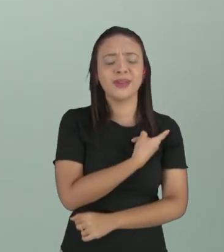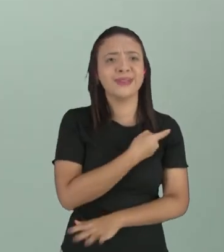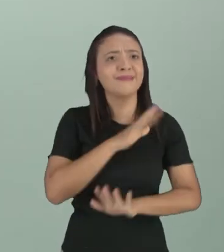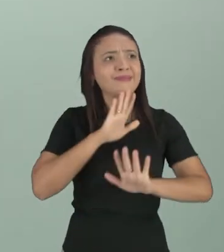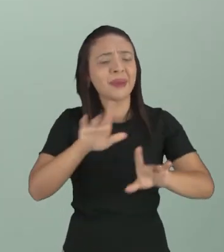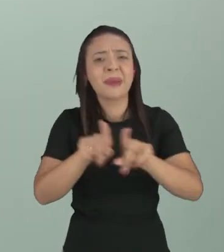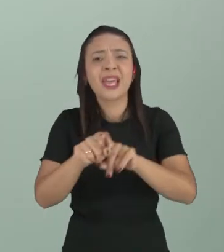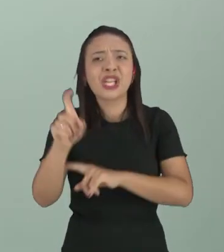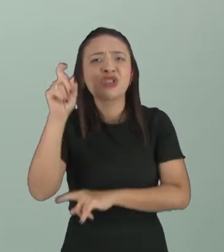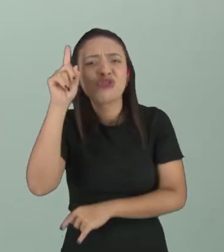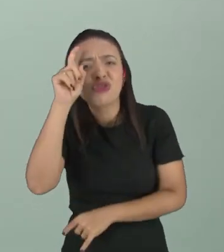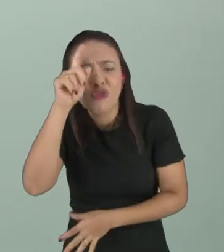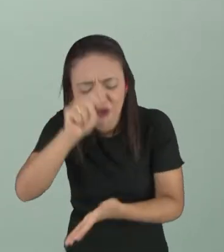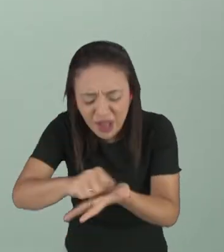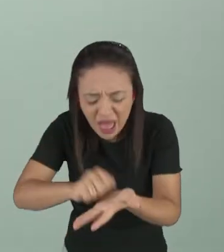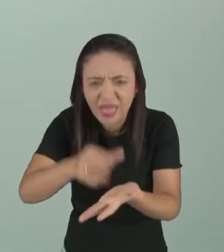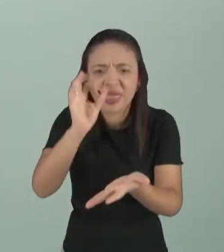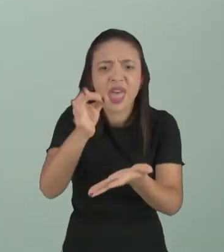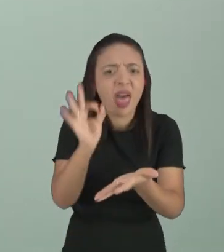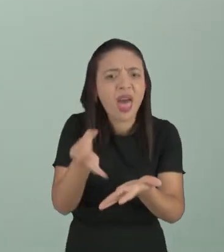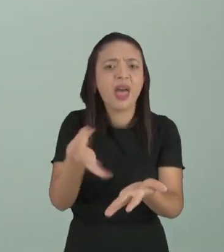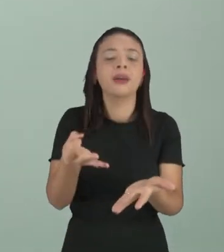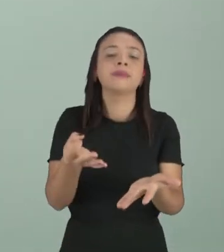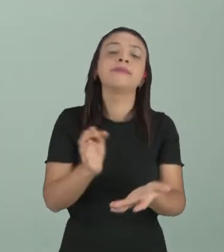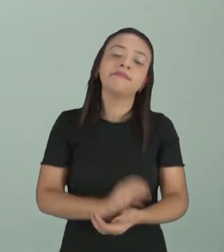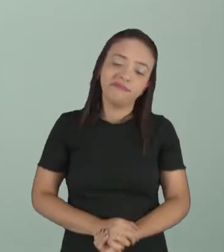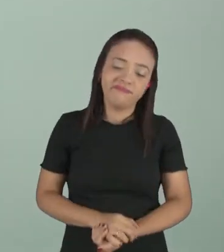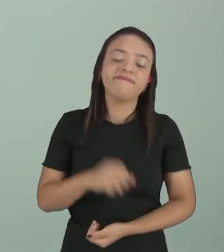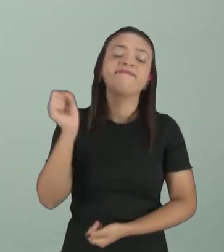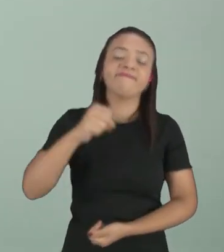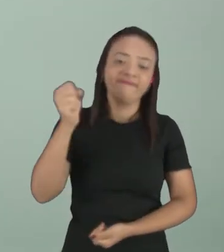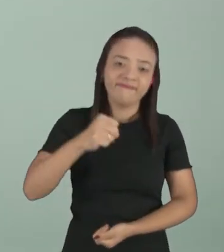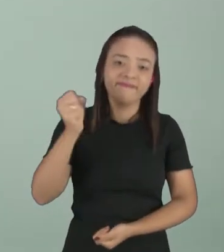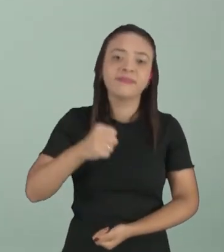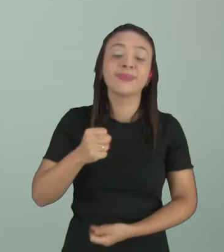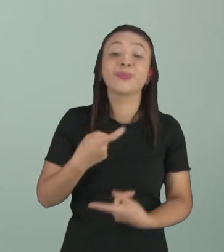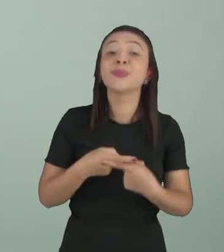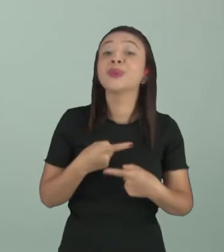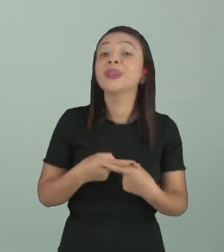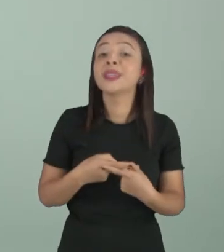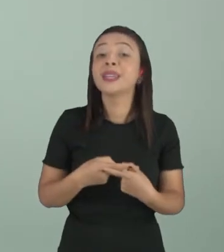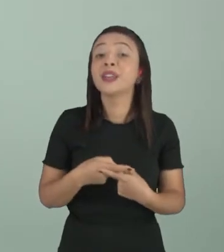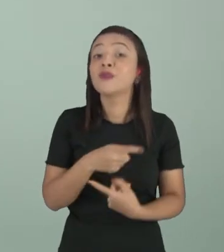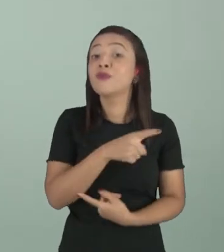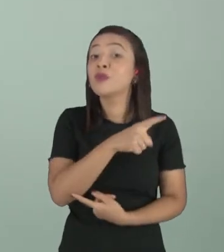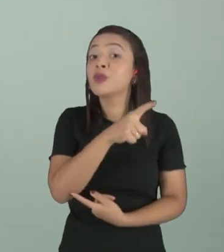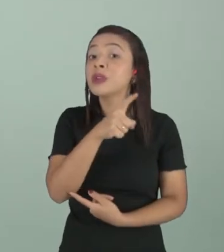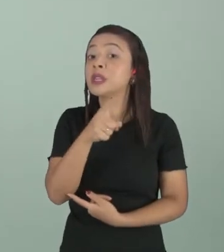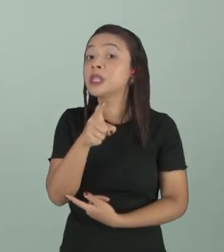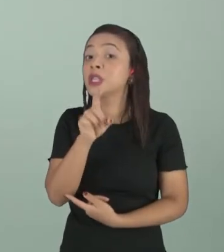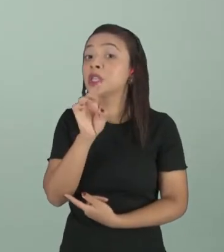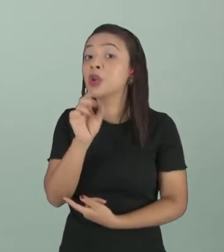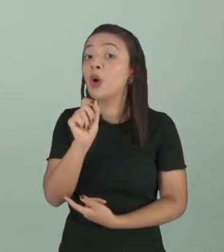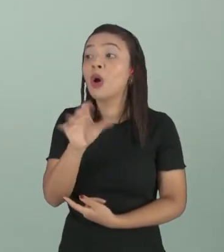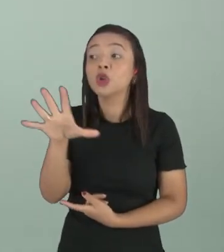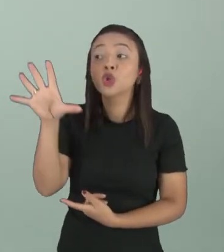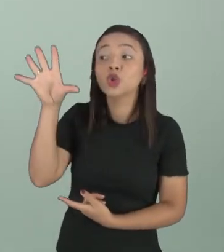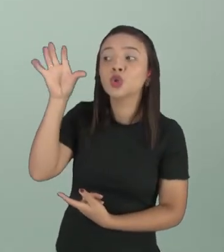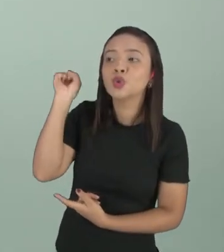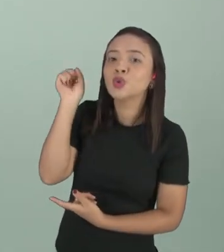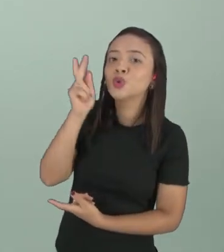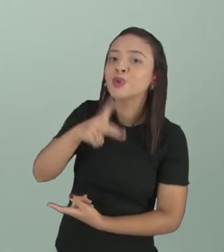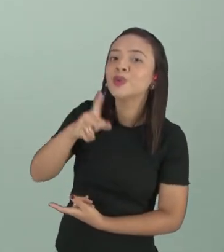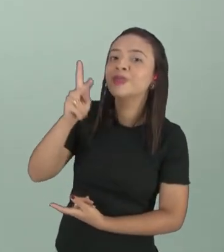difícil, professor, escrever certo. É sim. Sabe por quê? Porque muitas vezes você só escuta o que o professor